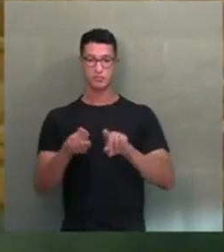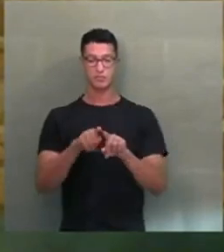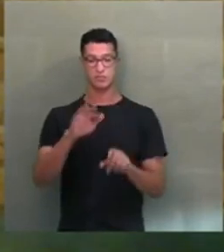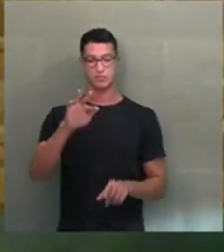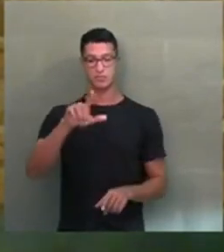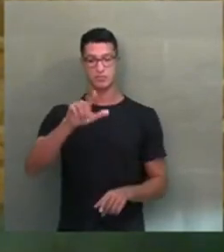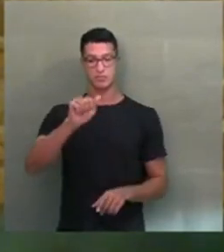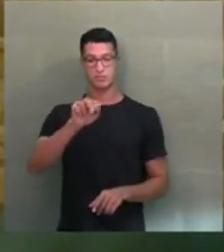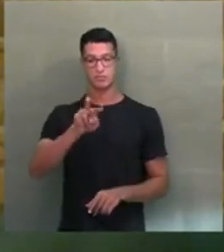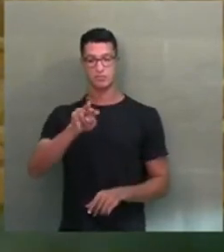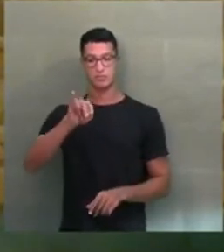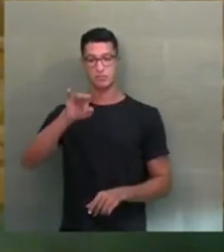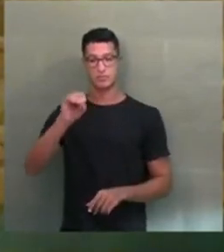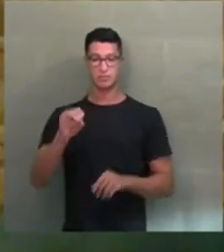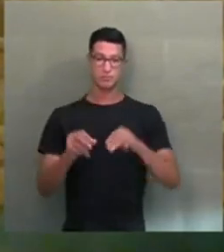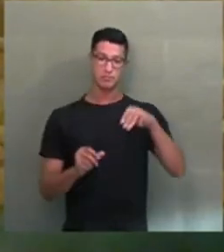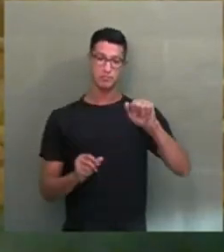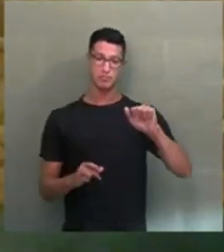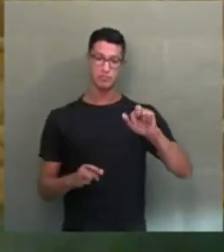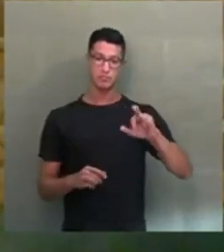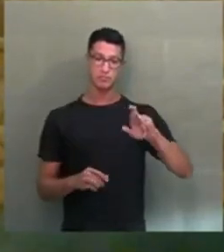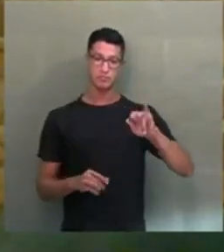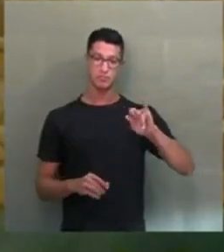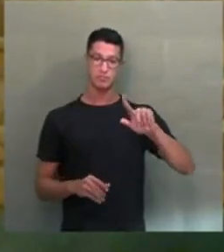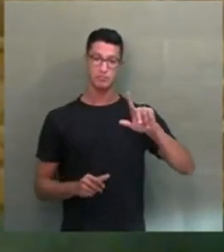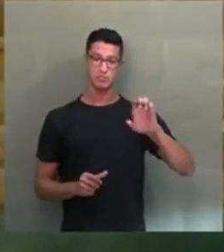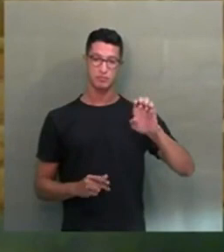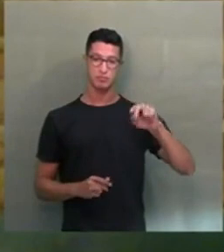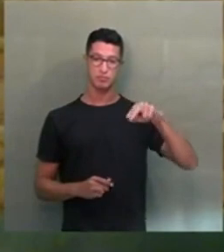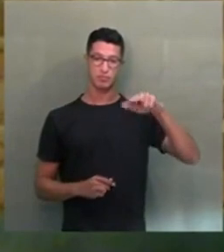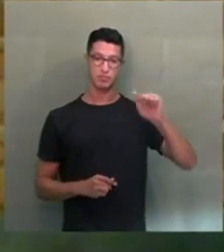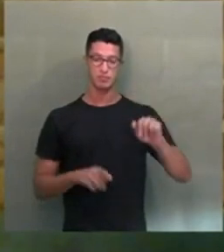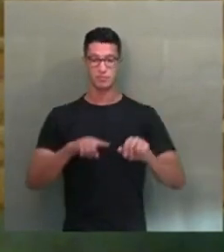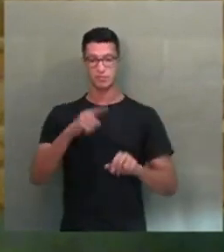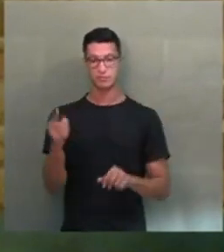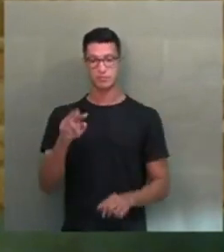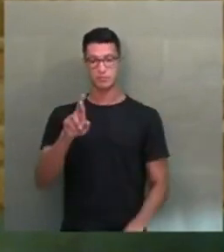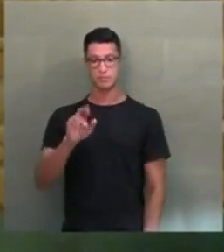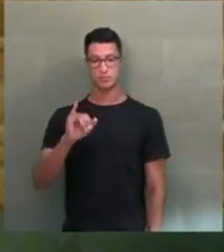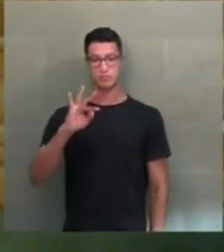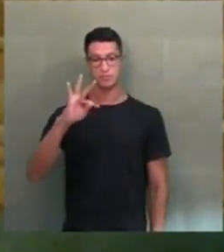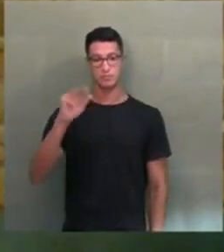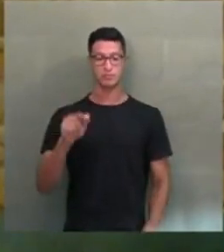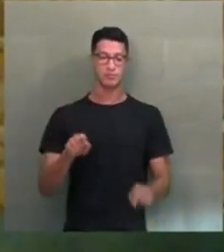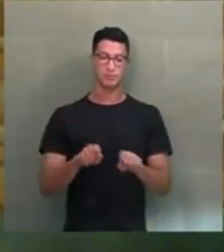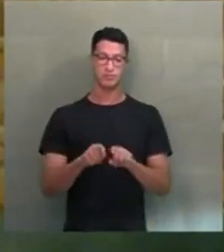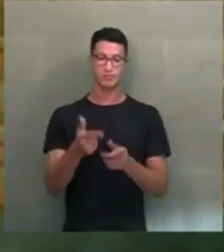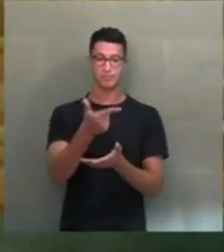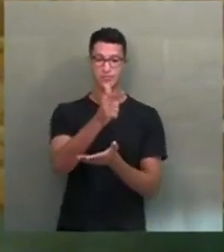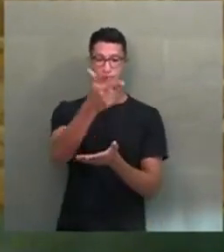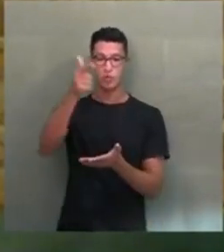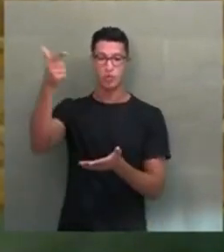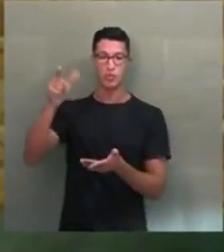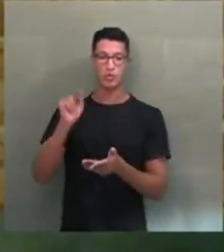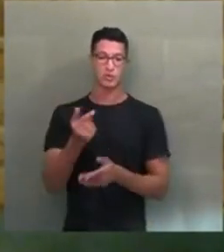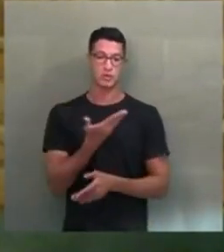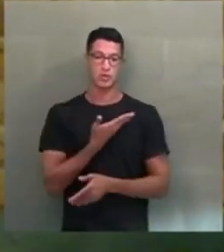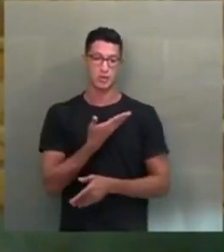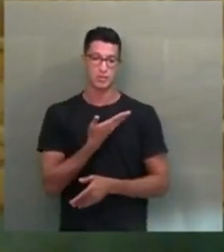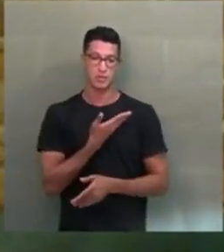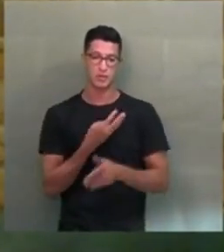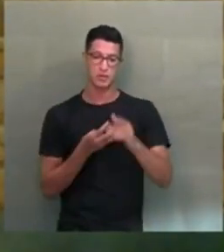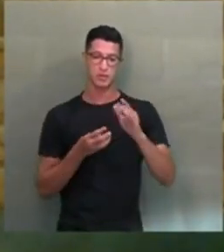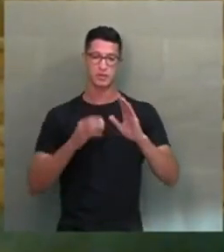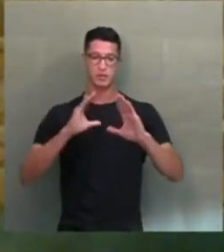Elival, da Marilena, do Duque, da Virgínia, da Rita e de tantos outros e queridos amigos